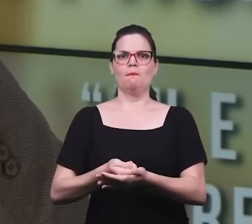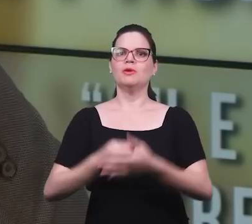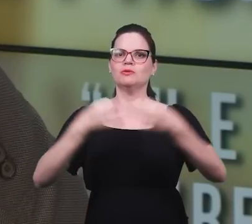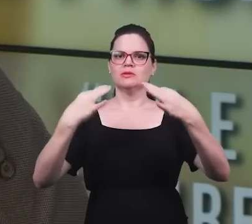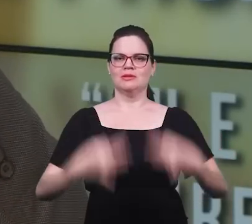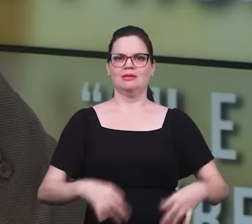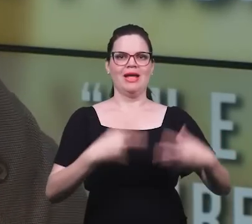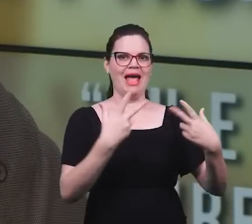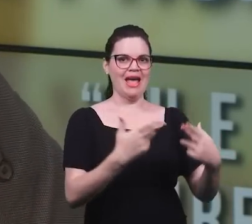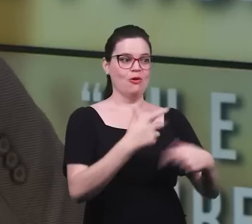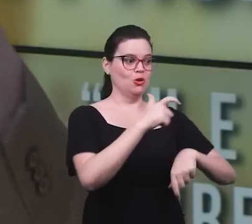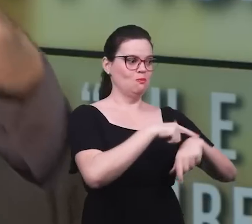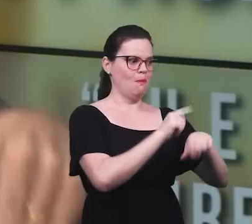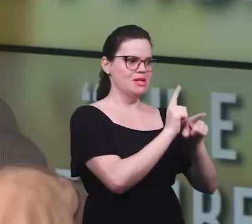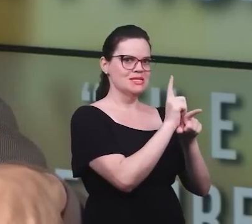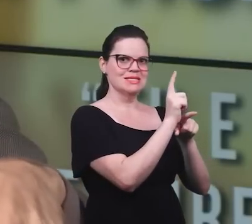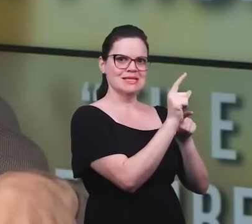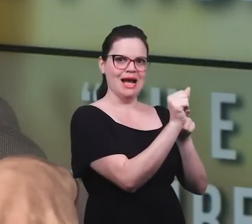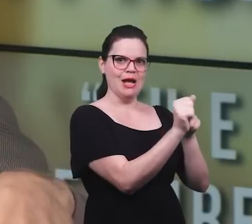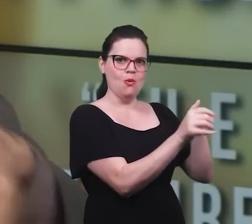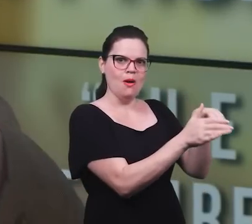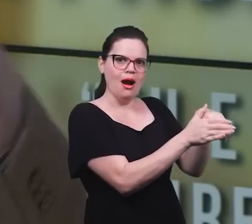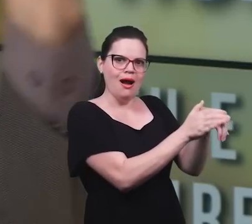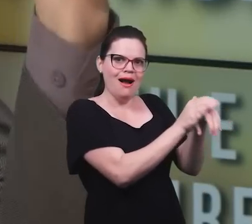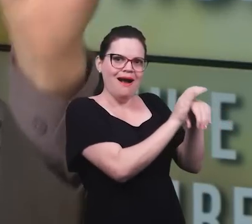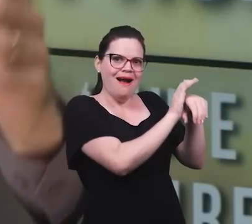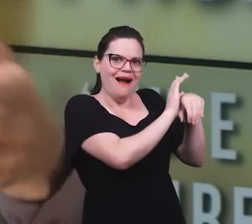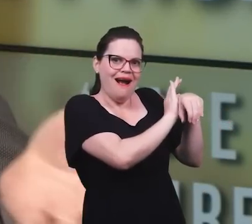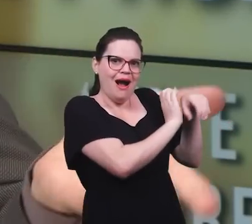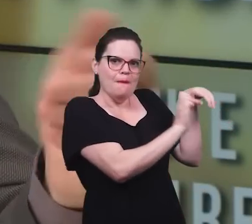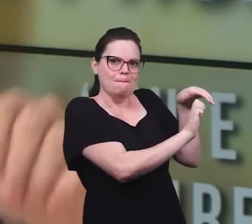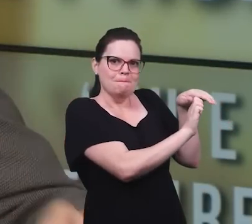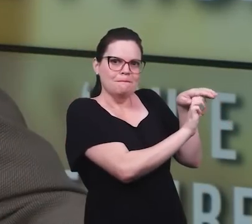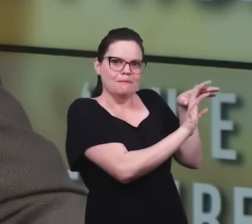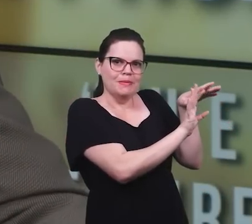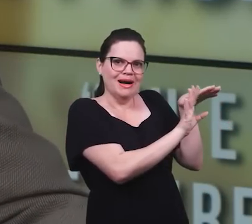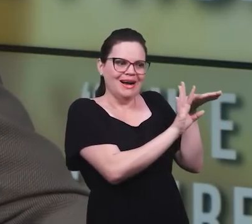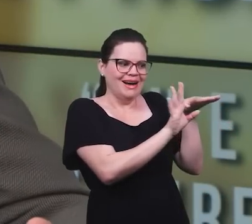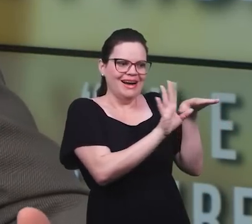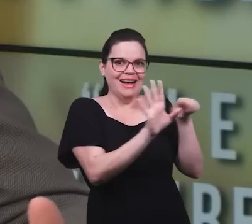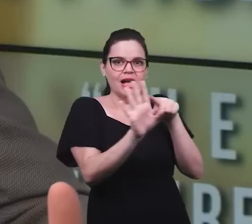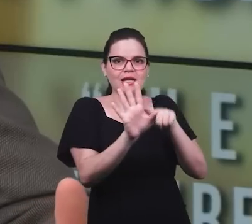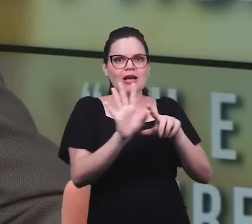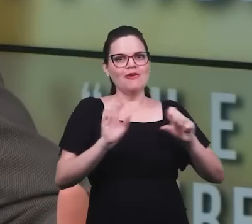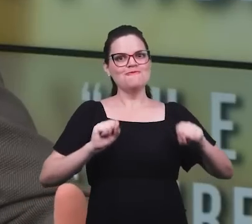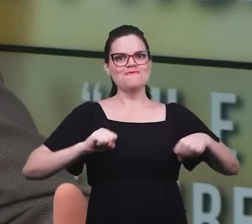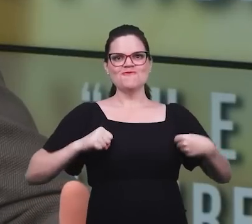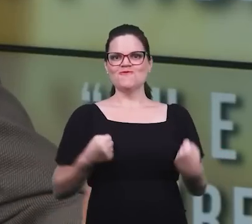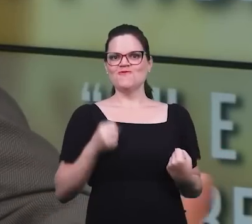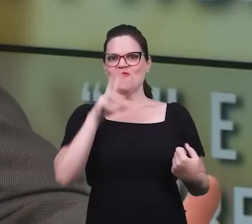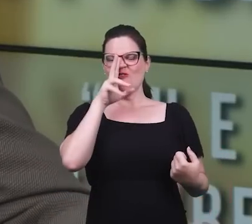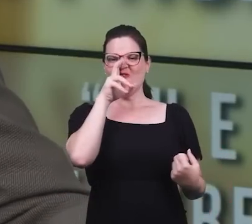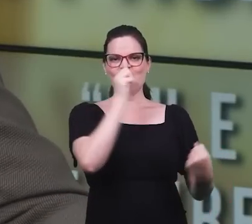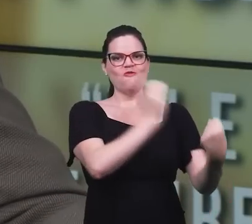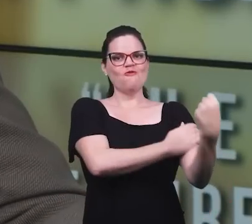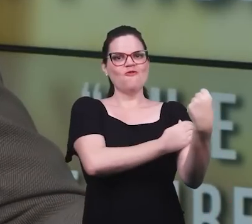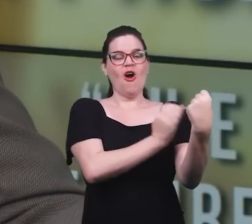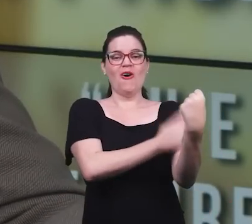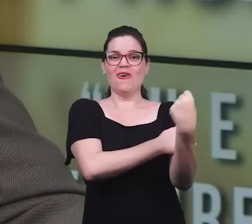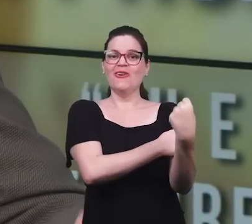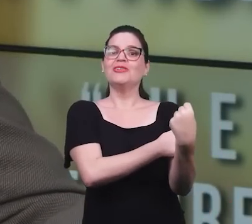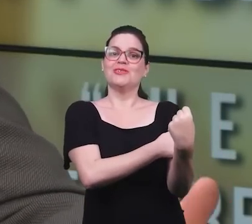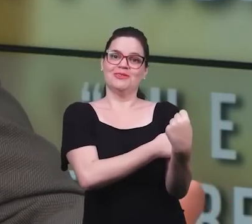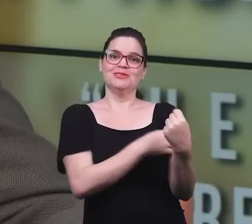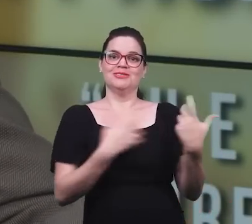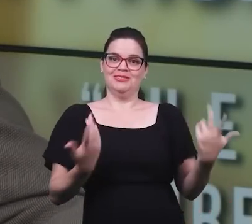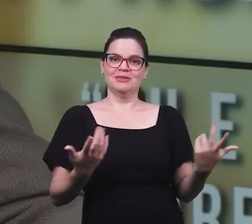fortes. Muito bom. Eles saíram mais fortes daquela prova ali que eles passaram. E assim é a nossa vida. Não é? Olha, eu esperei 10 anos. Eu